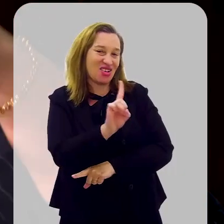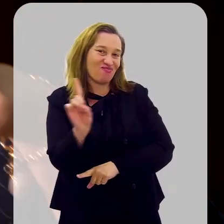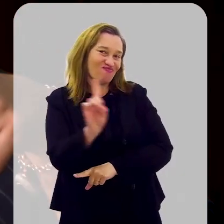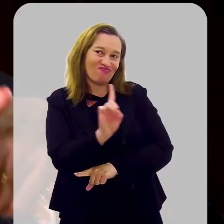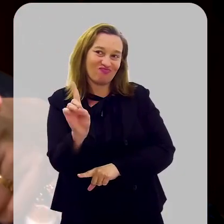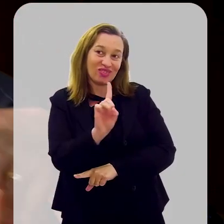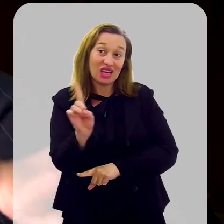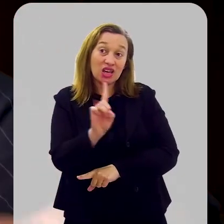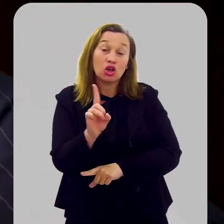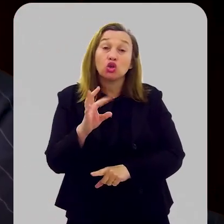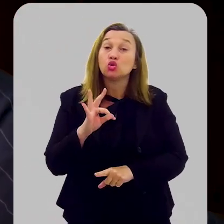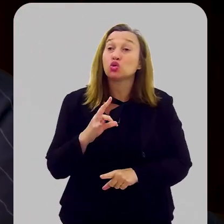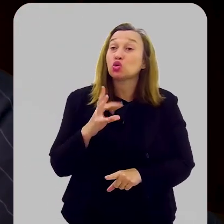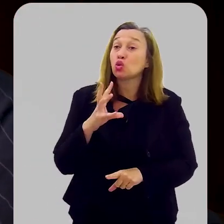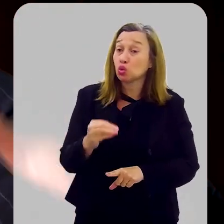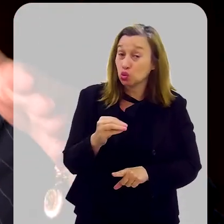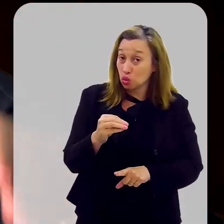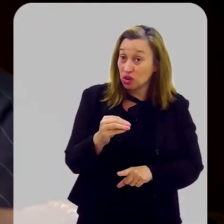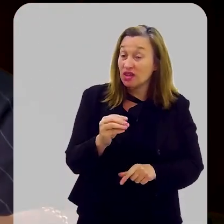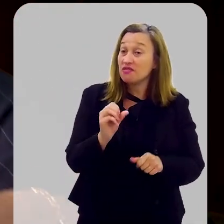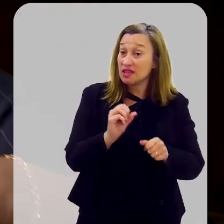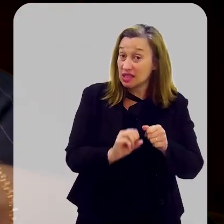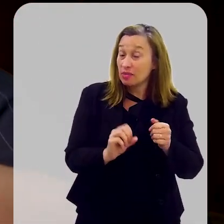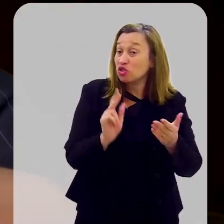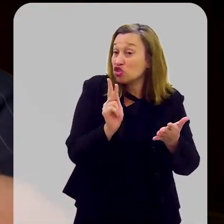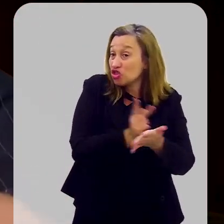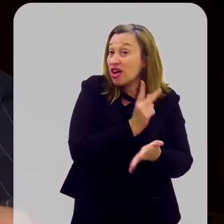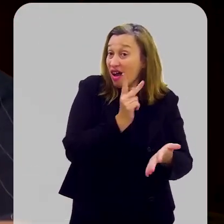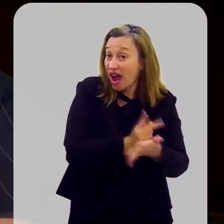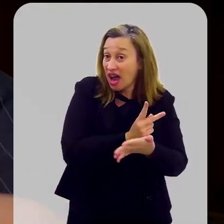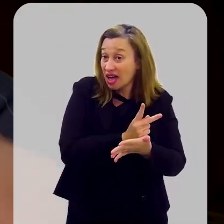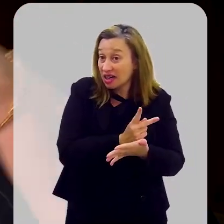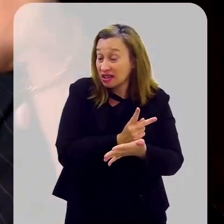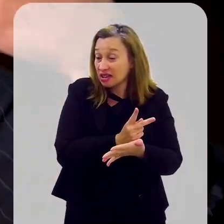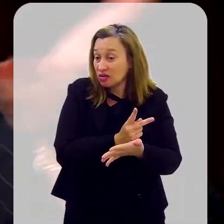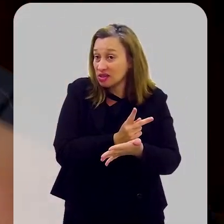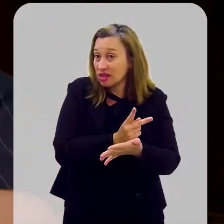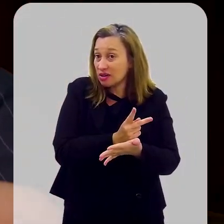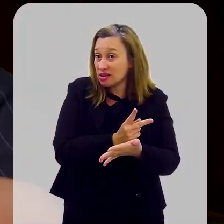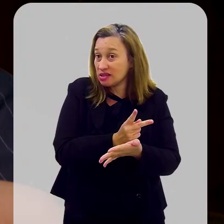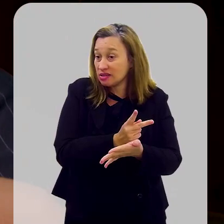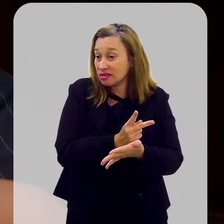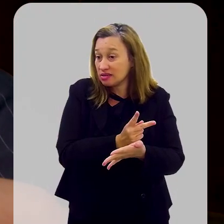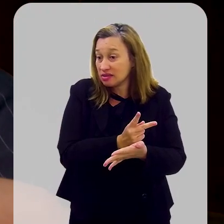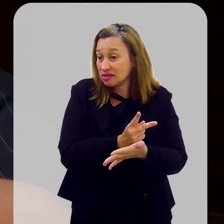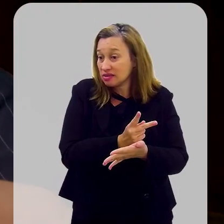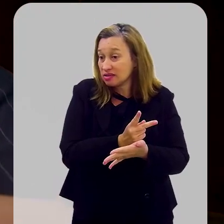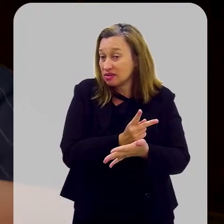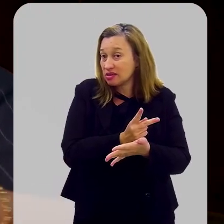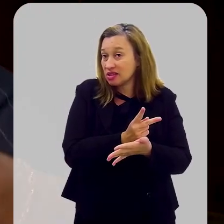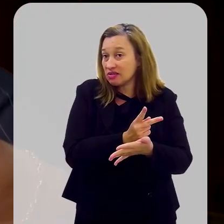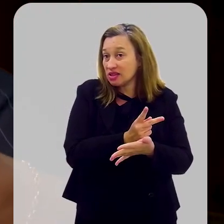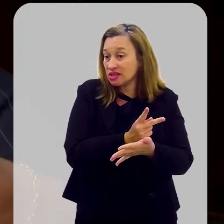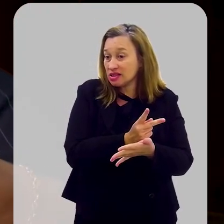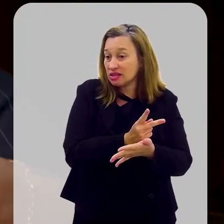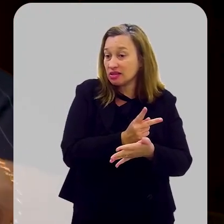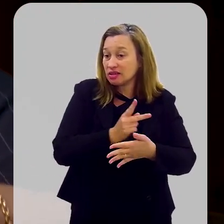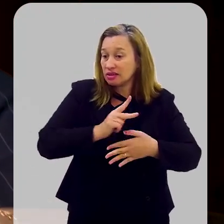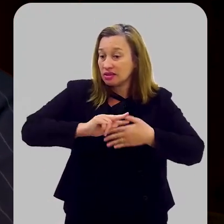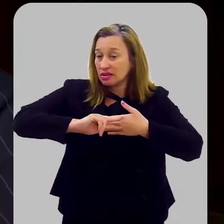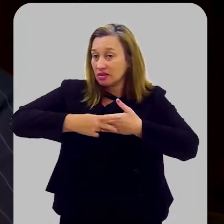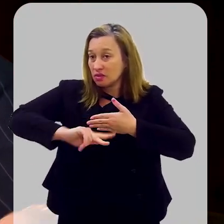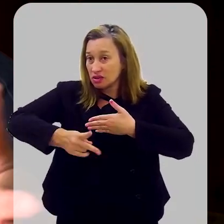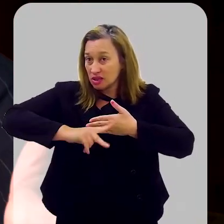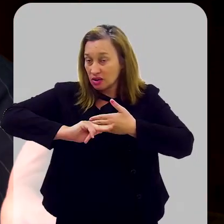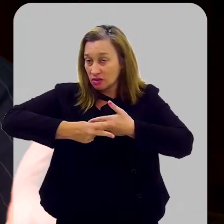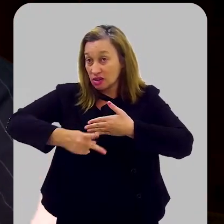tudo. Não, a gente não conserta tudo. Tudo que a gente faz, a gente tem uma colheita. Sim. daquilo que a gente faz,